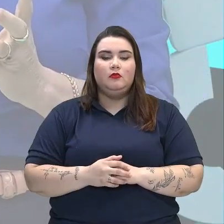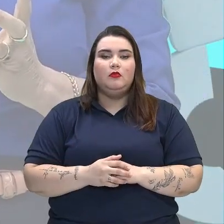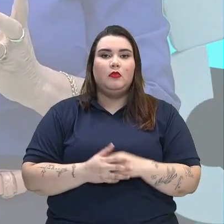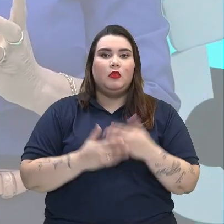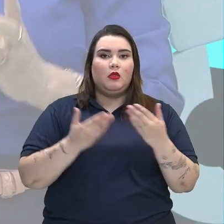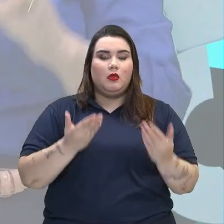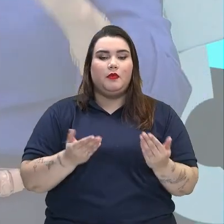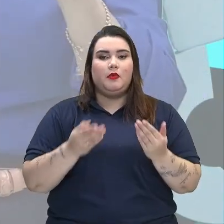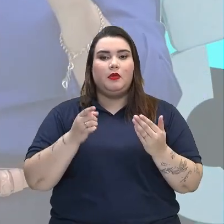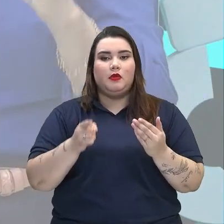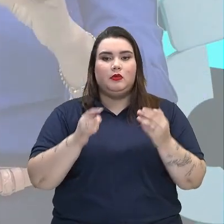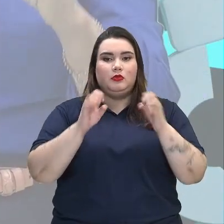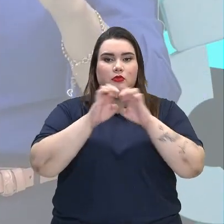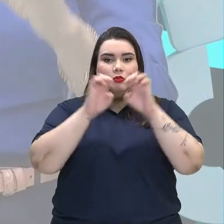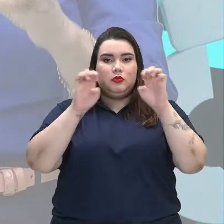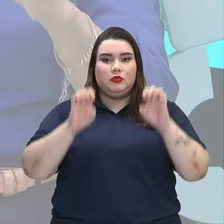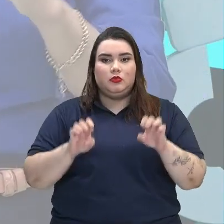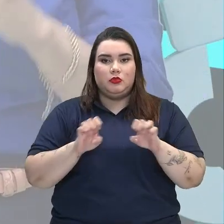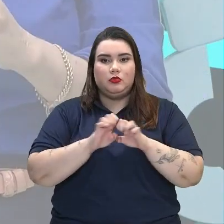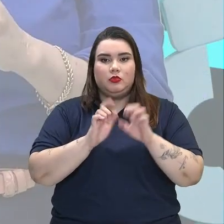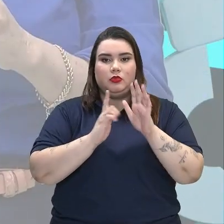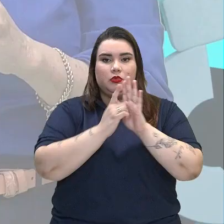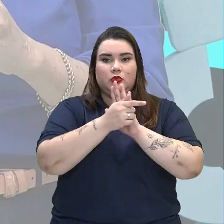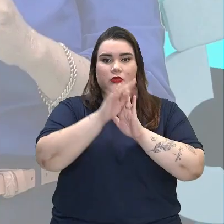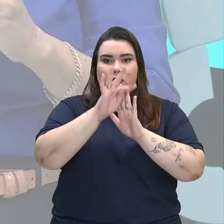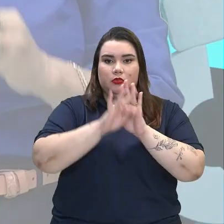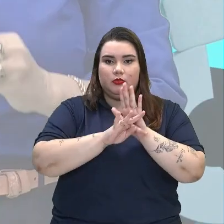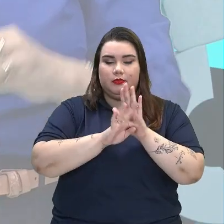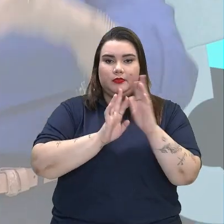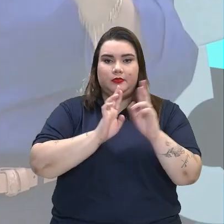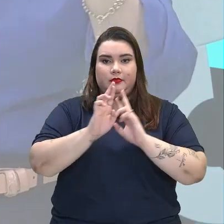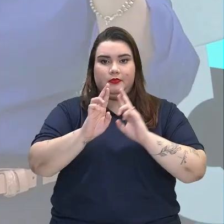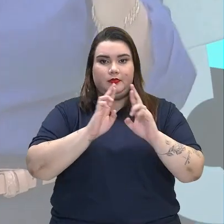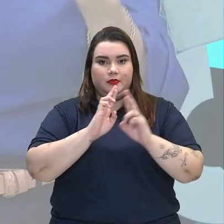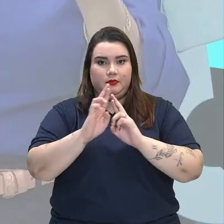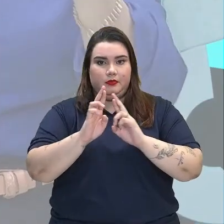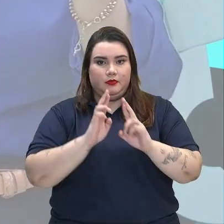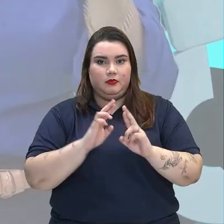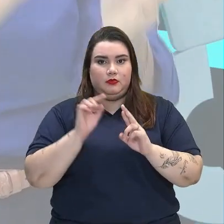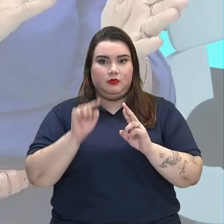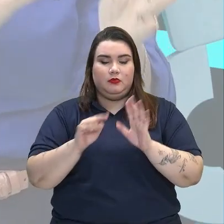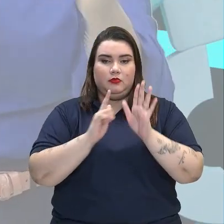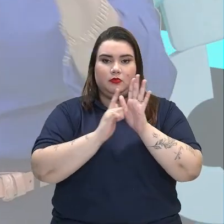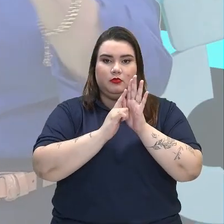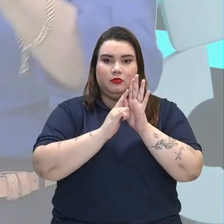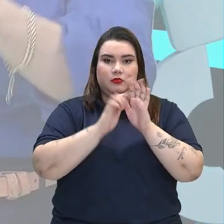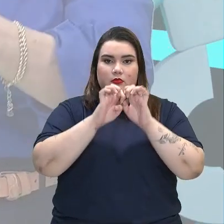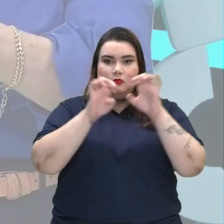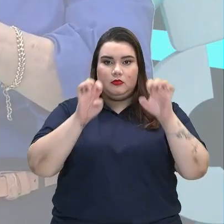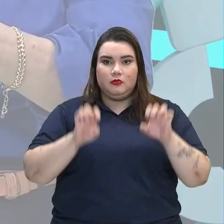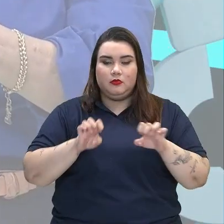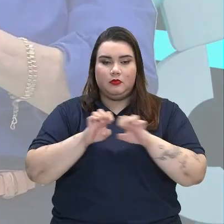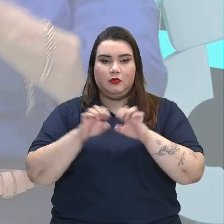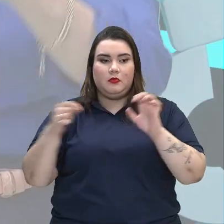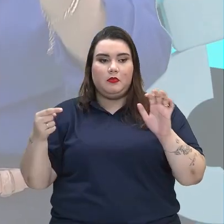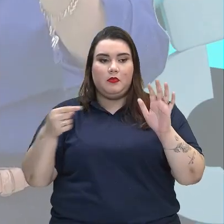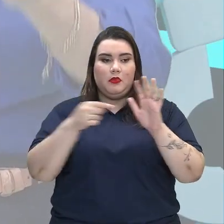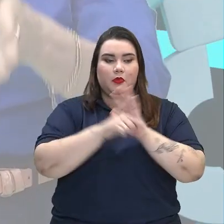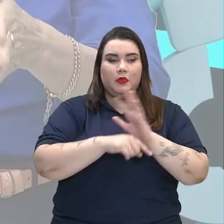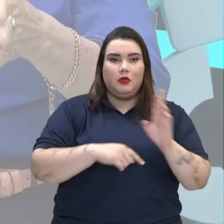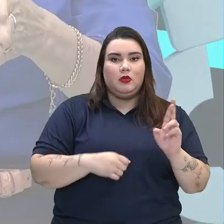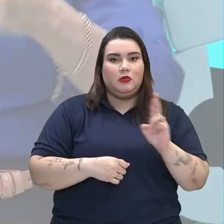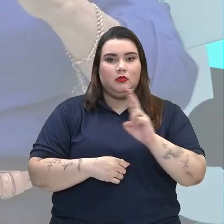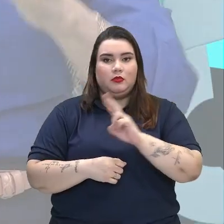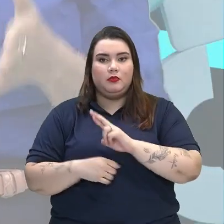estrutura do gênero textual entrevista, né? Essa estrutura de perguntas e respostas